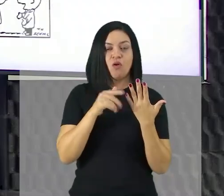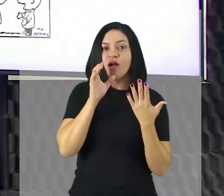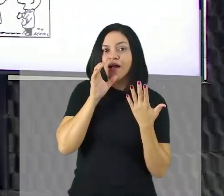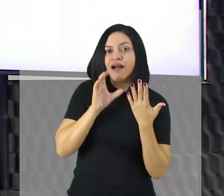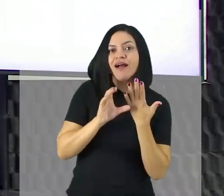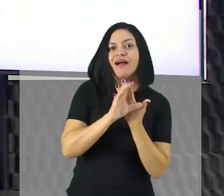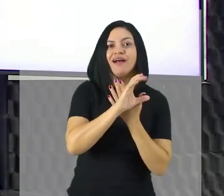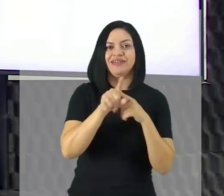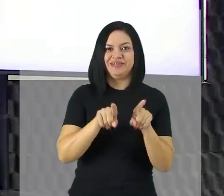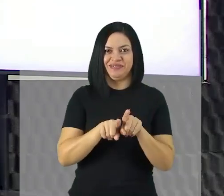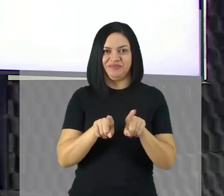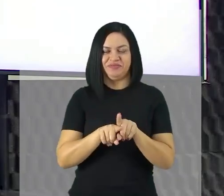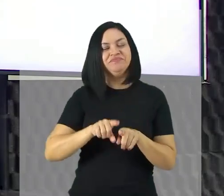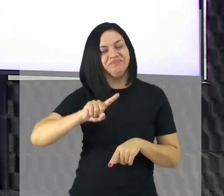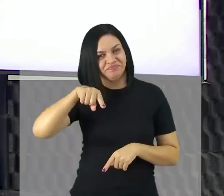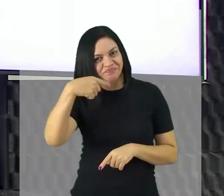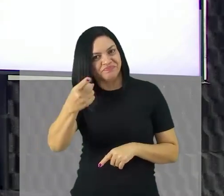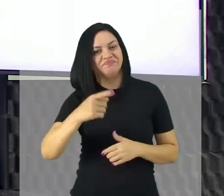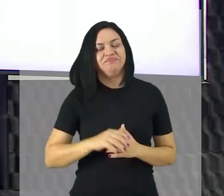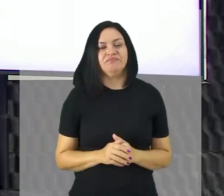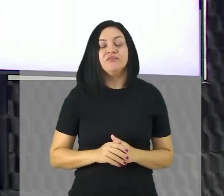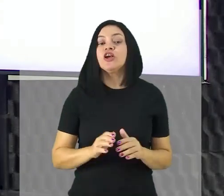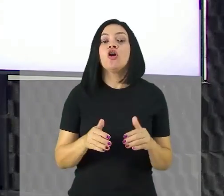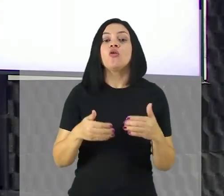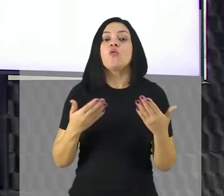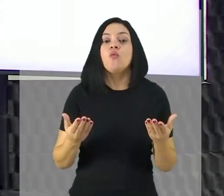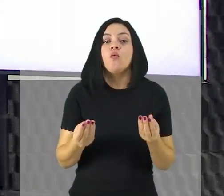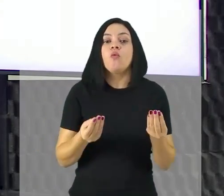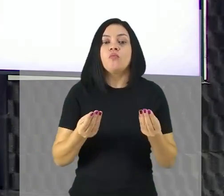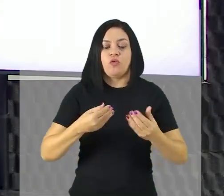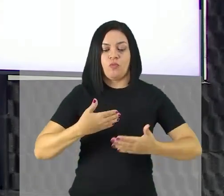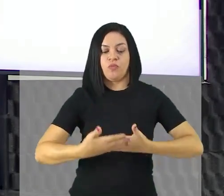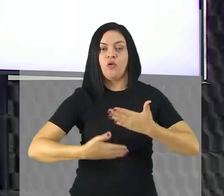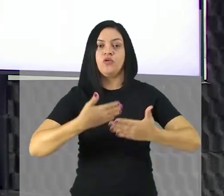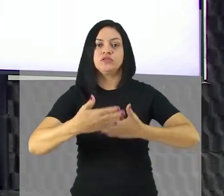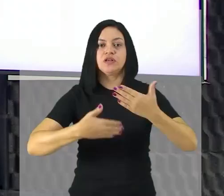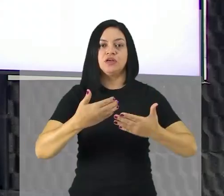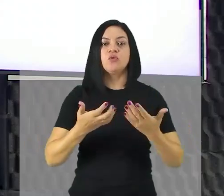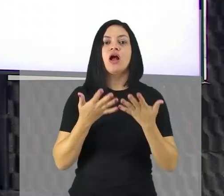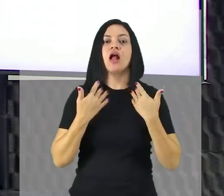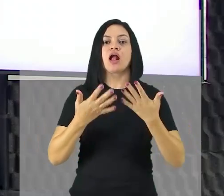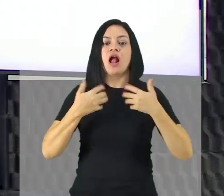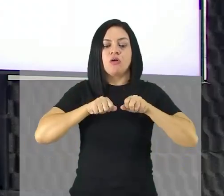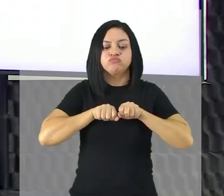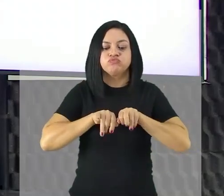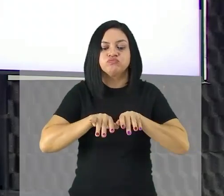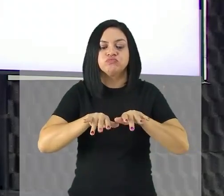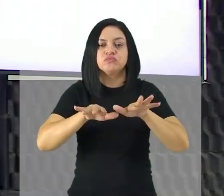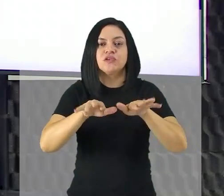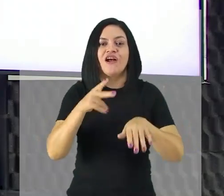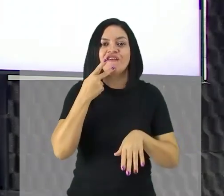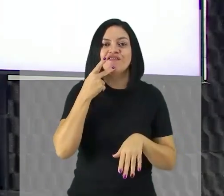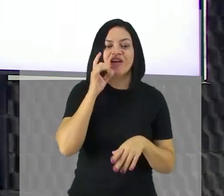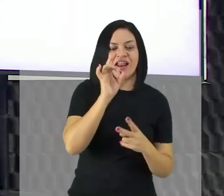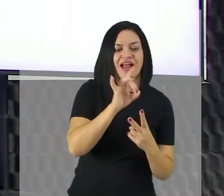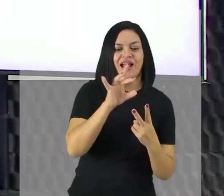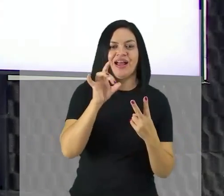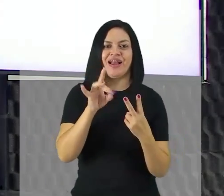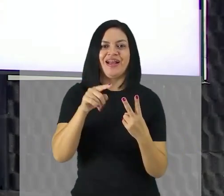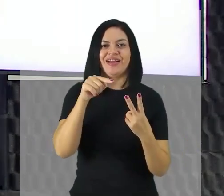Tá? Vamos aqui. Quais são os processos de propagação de calor relacionados à fala de cada